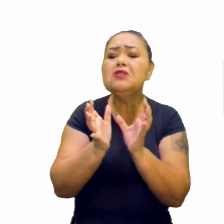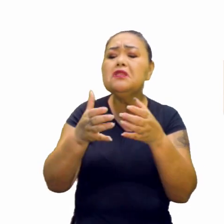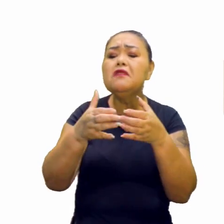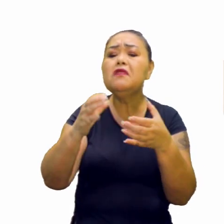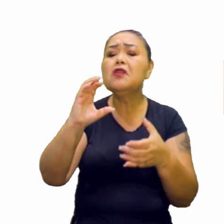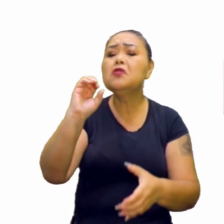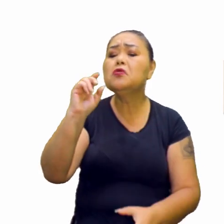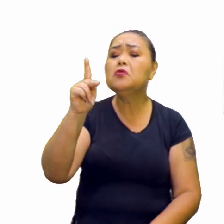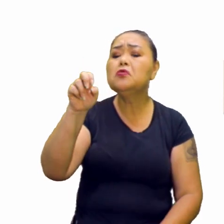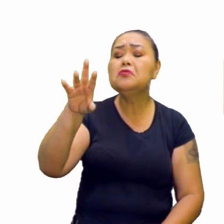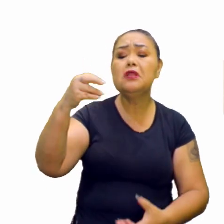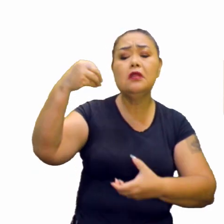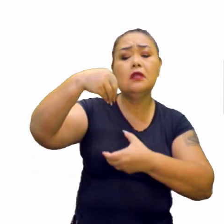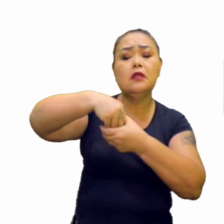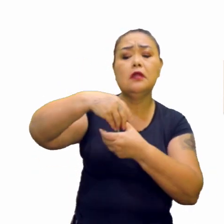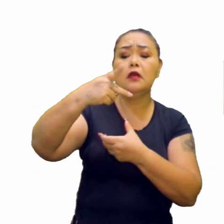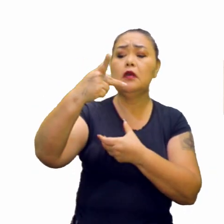poda?